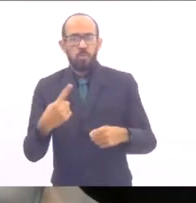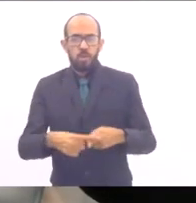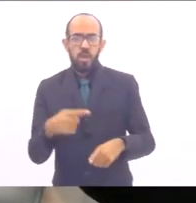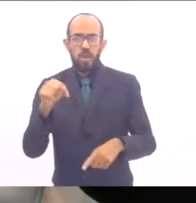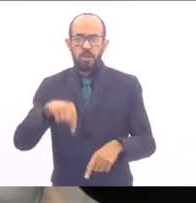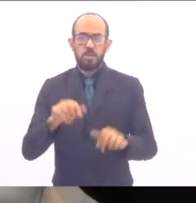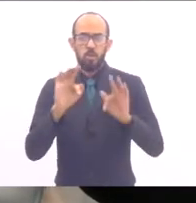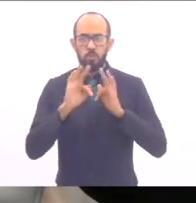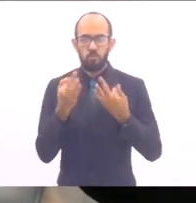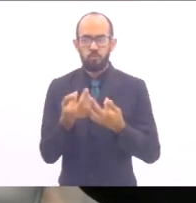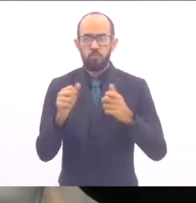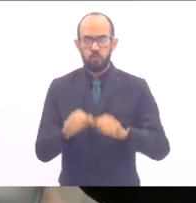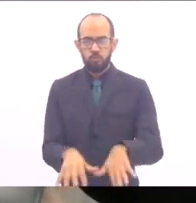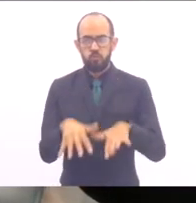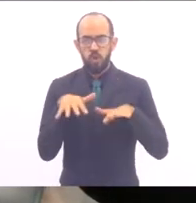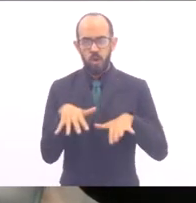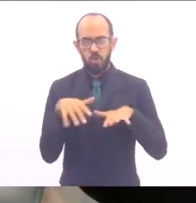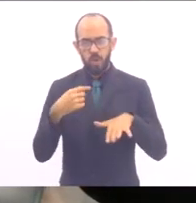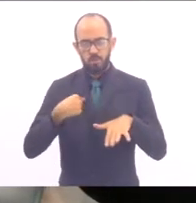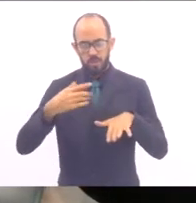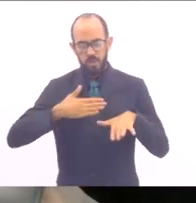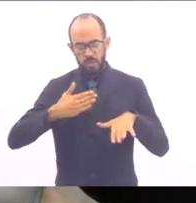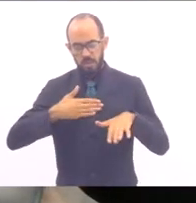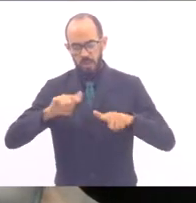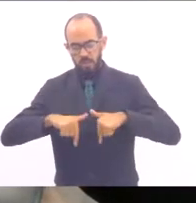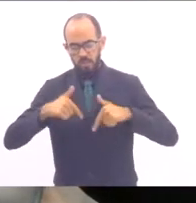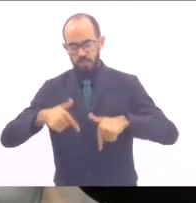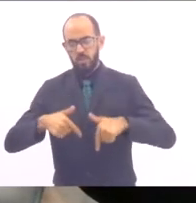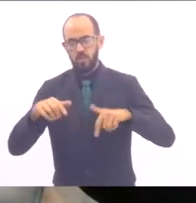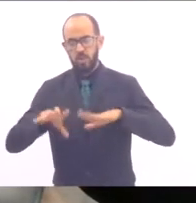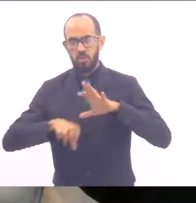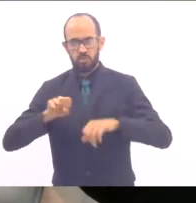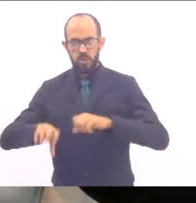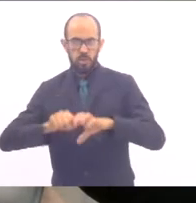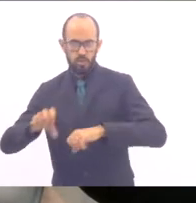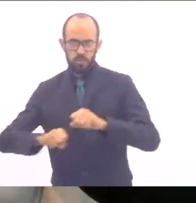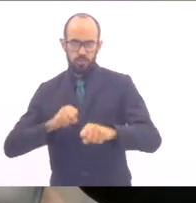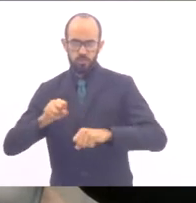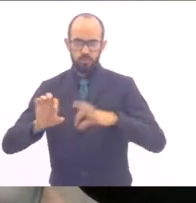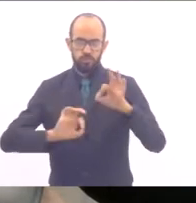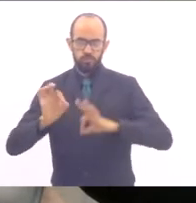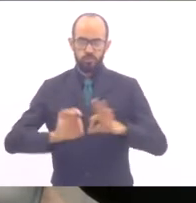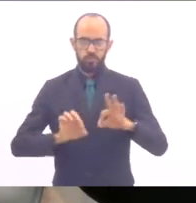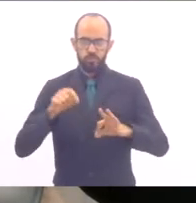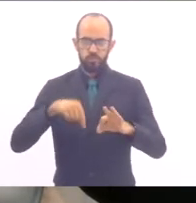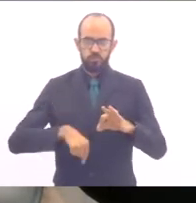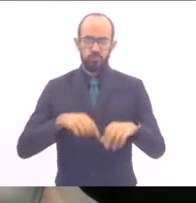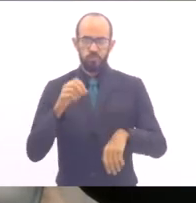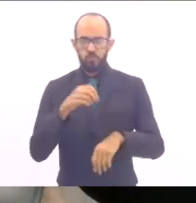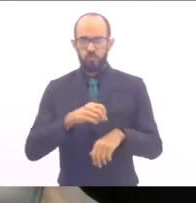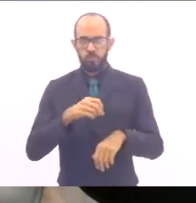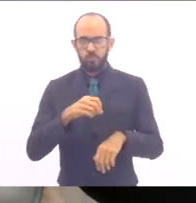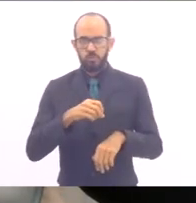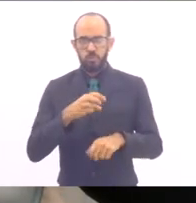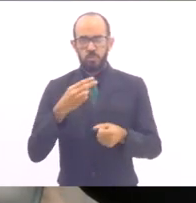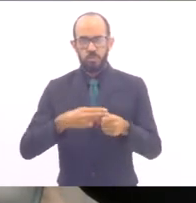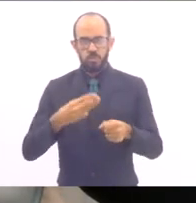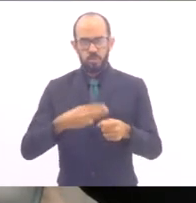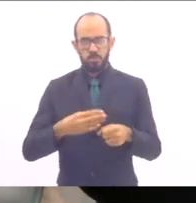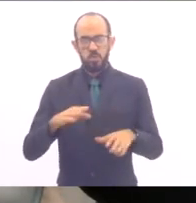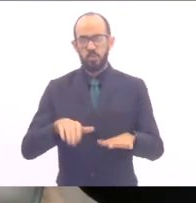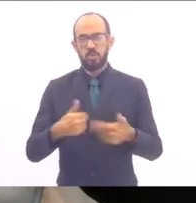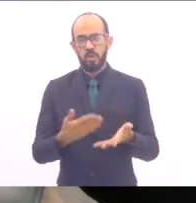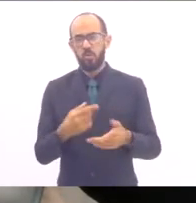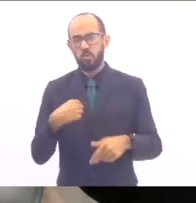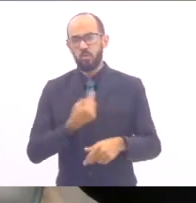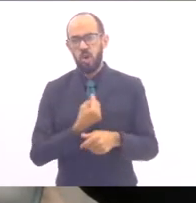aqui do município do Rio de Janeiro, minha atuação é mais específica aqui com os catadores, com as organizações de catadores aqui do município. E a gente também